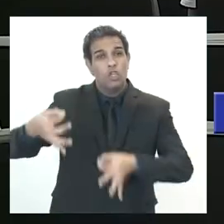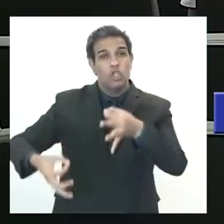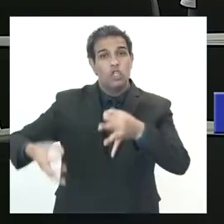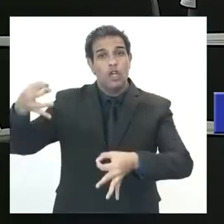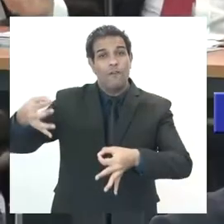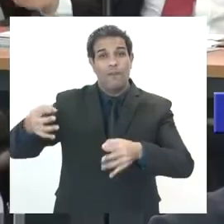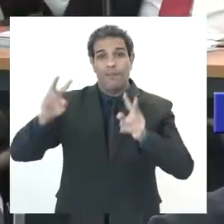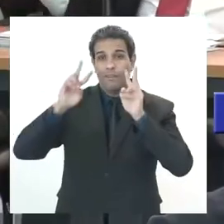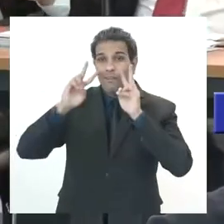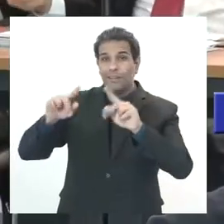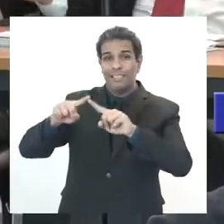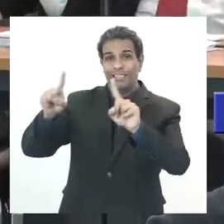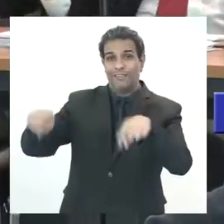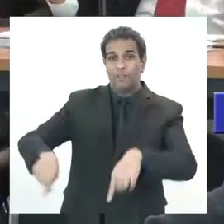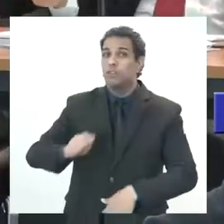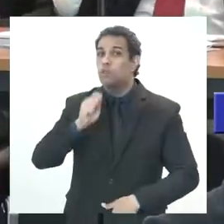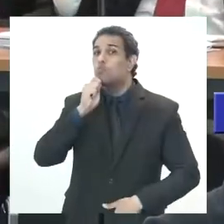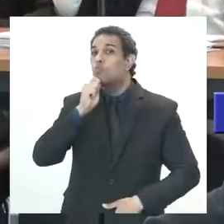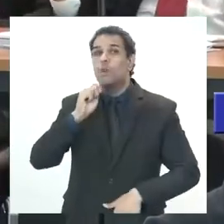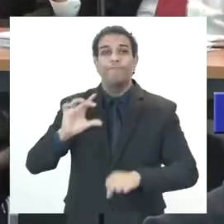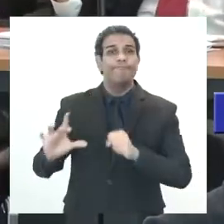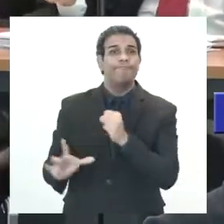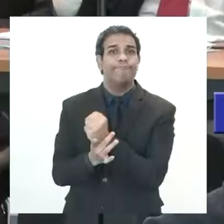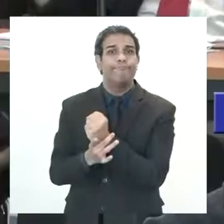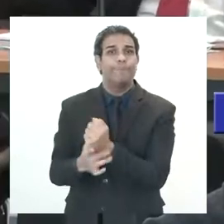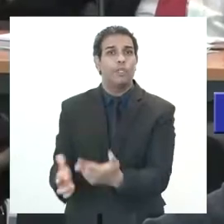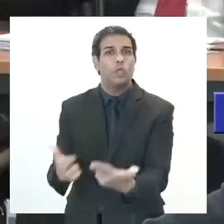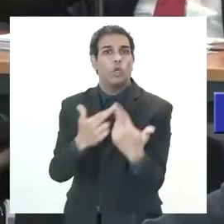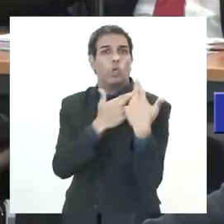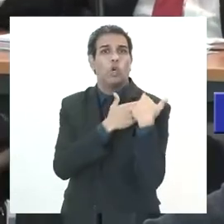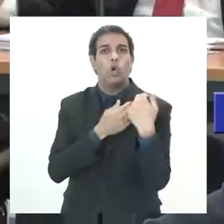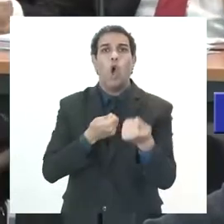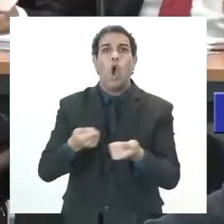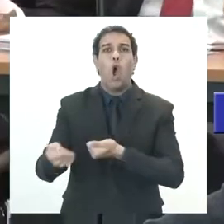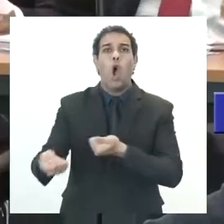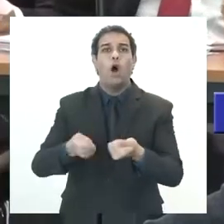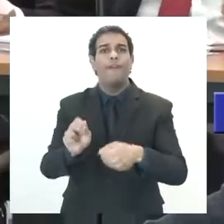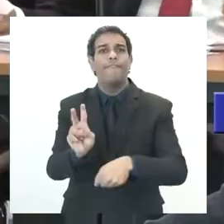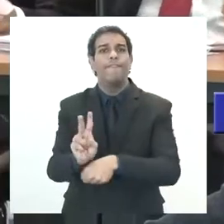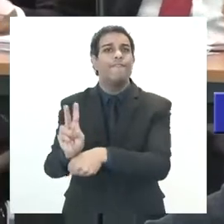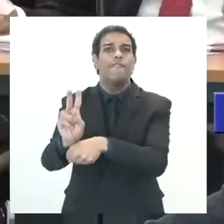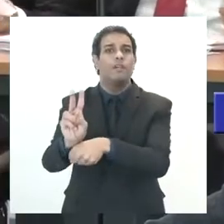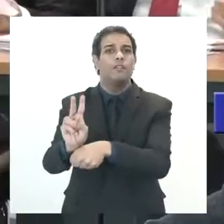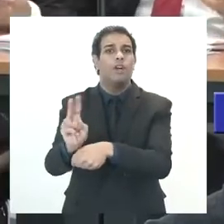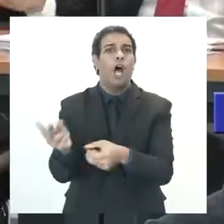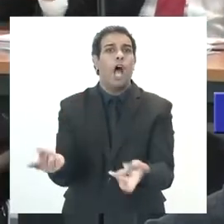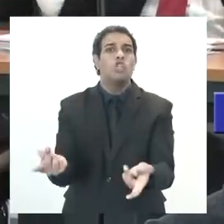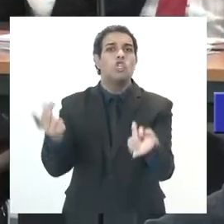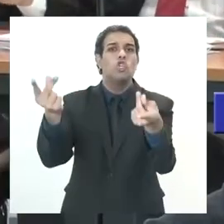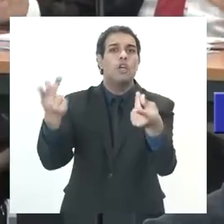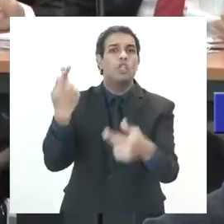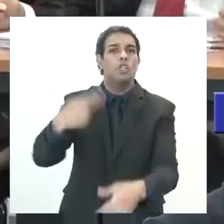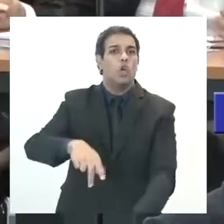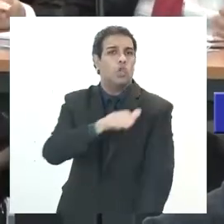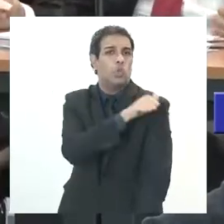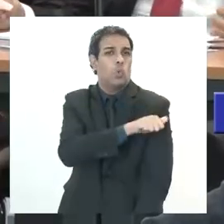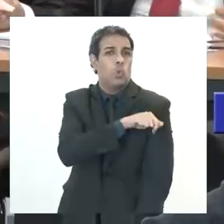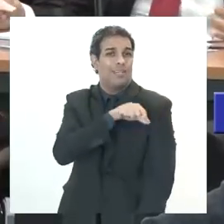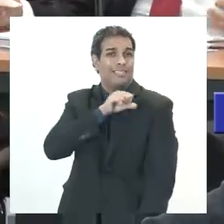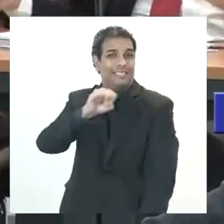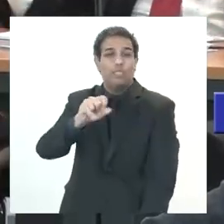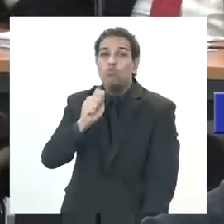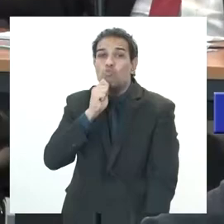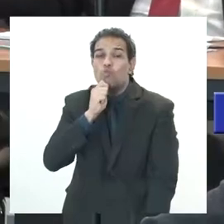se ele ele é o responsável direto pelo controle pela fiscalização E se ele não tem estabilidade